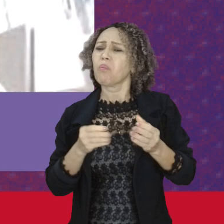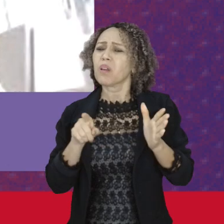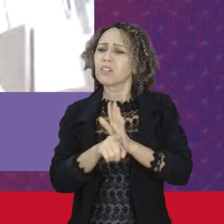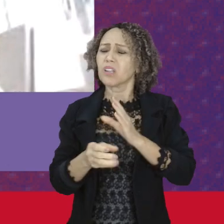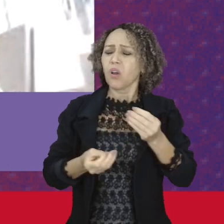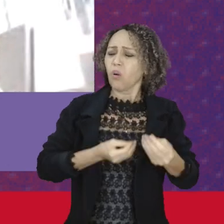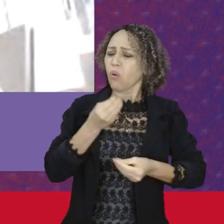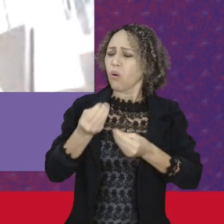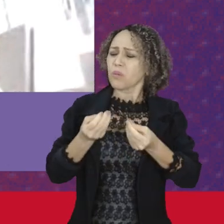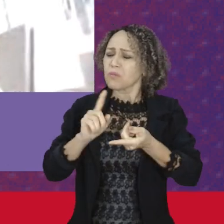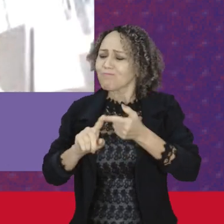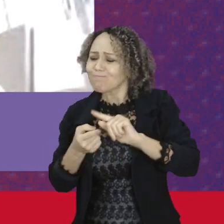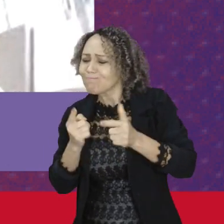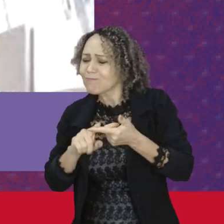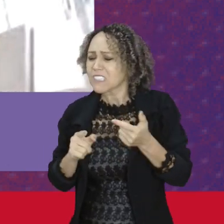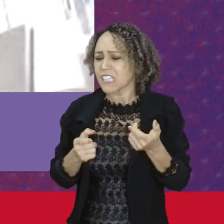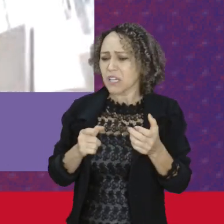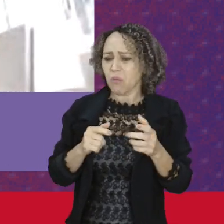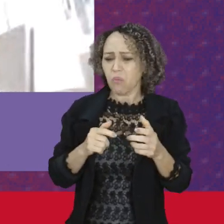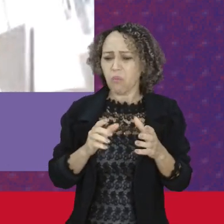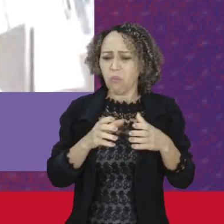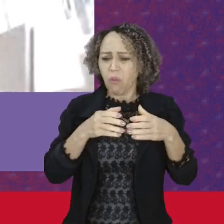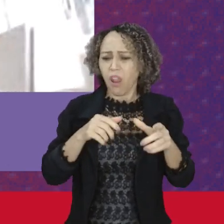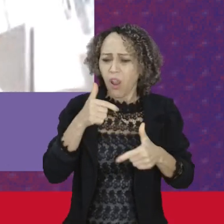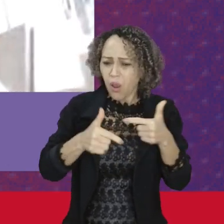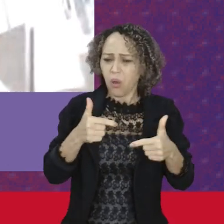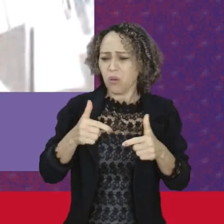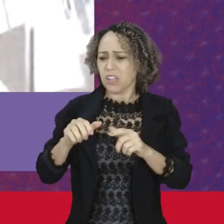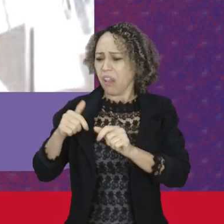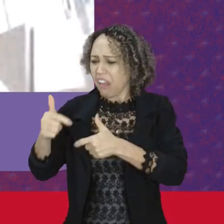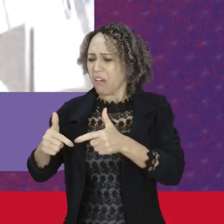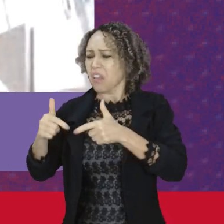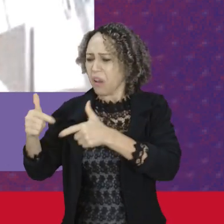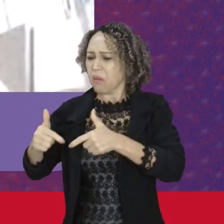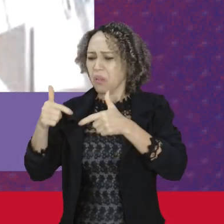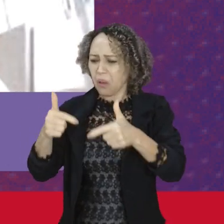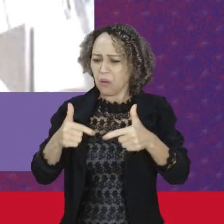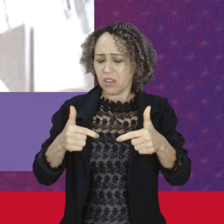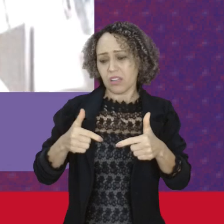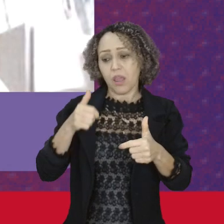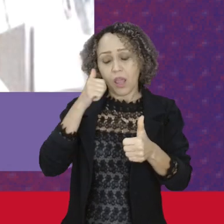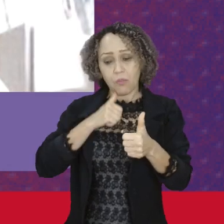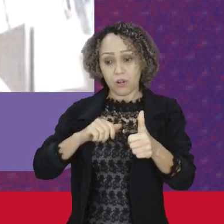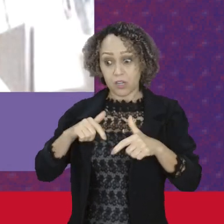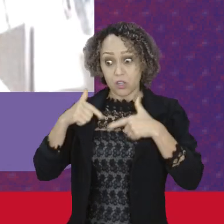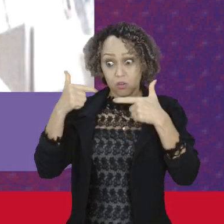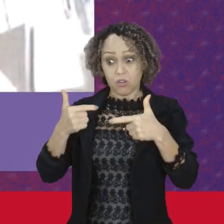essa articulação entre as lutas das mulheres que se organizaram por direitos civis, né,